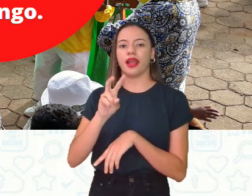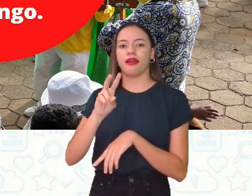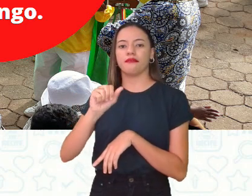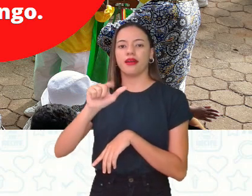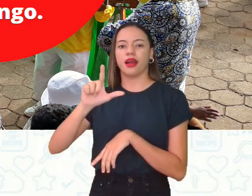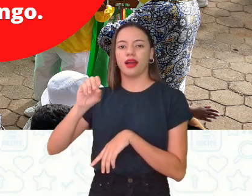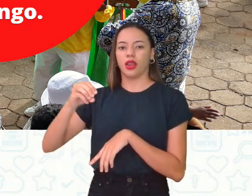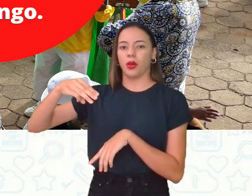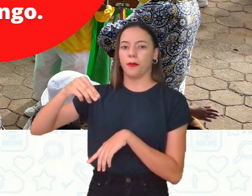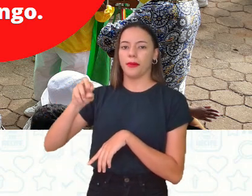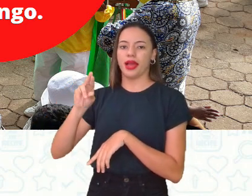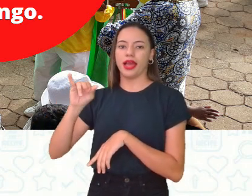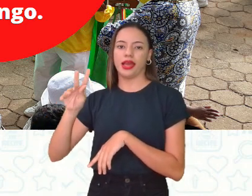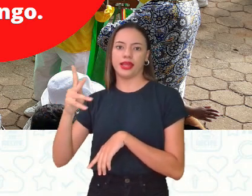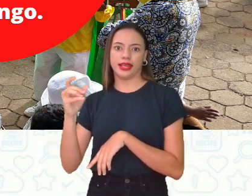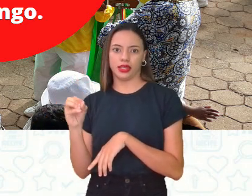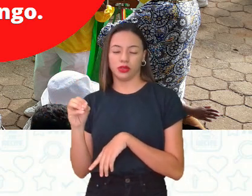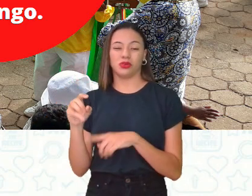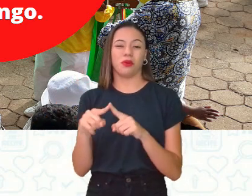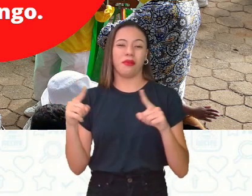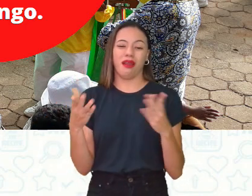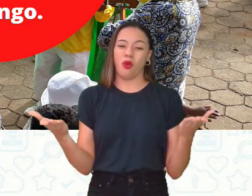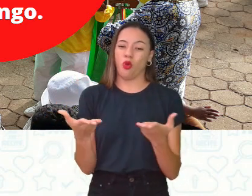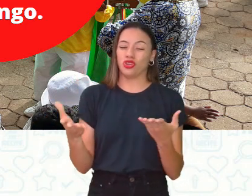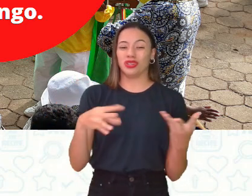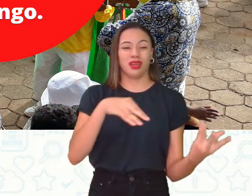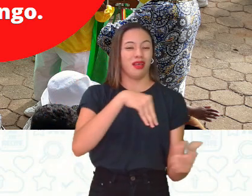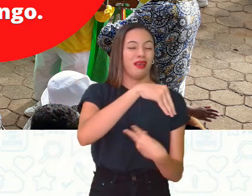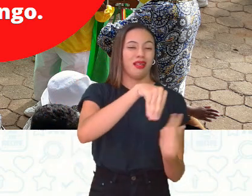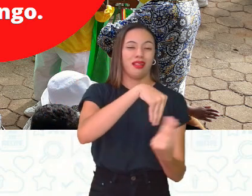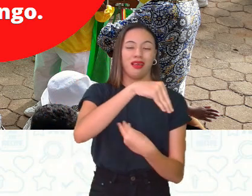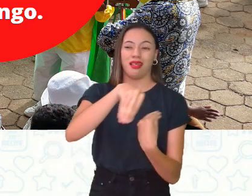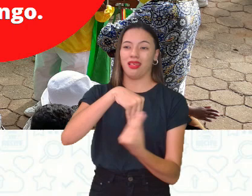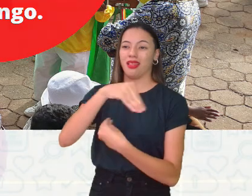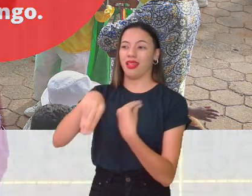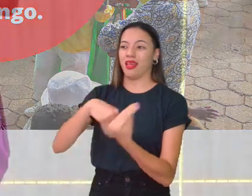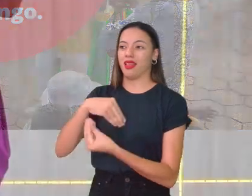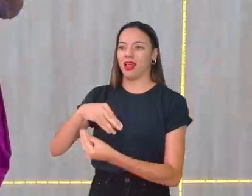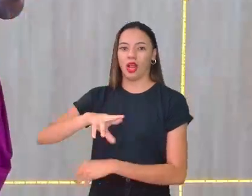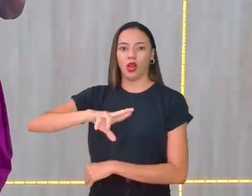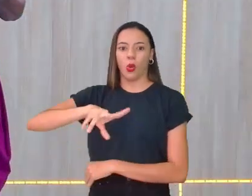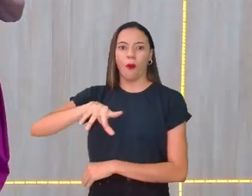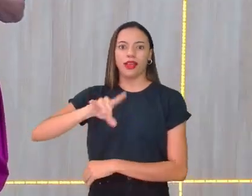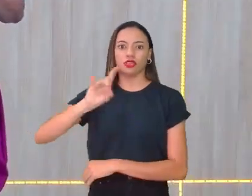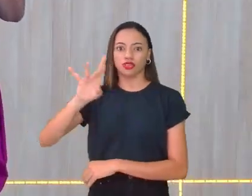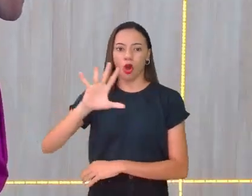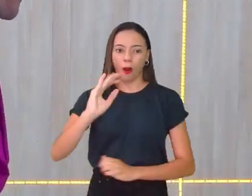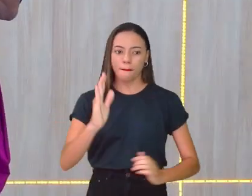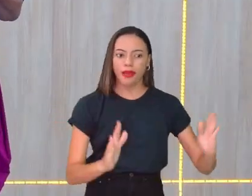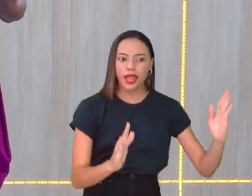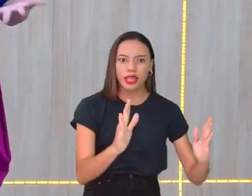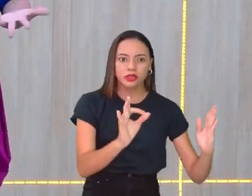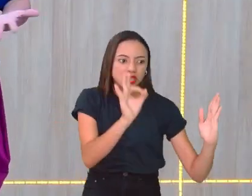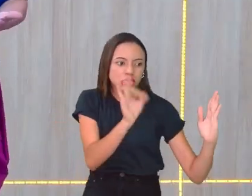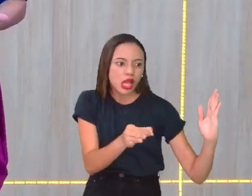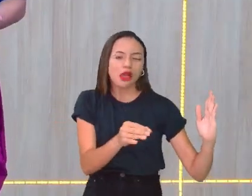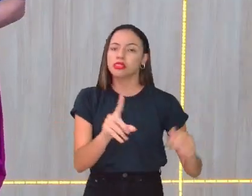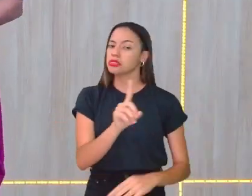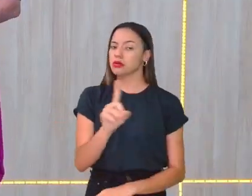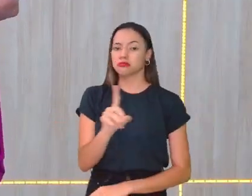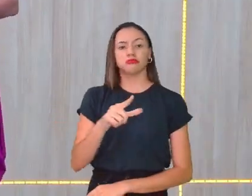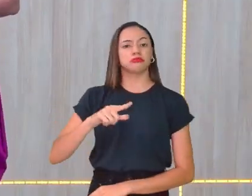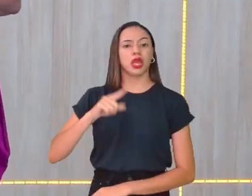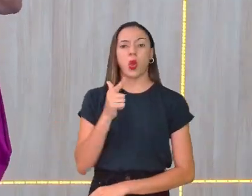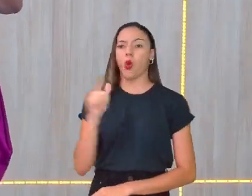atualmente, essa coisa está tão misturada, né? Nem está mais só nesse período, né? Tem períodos do ano mesmo, fora do